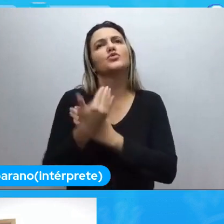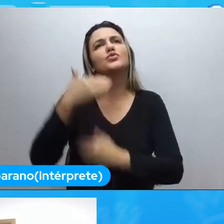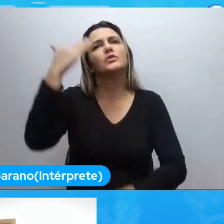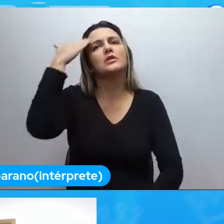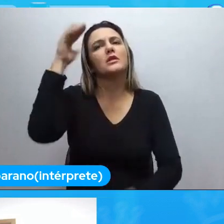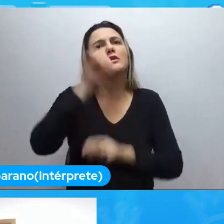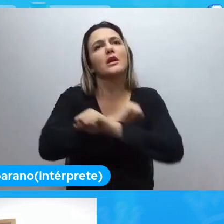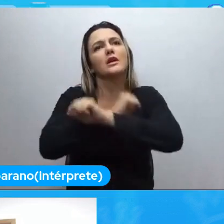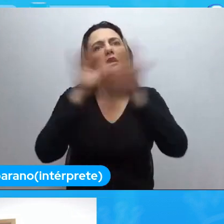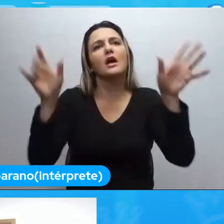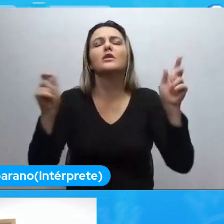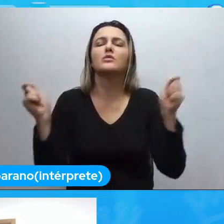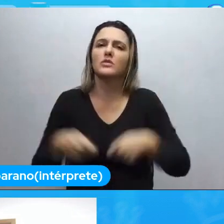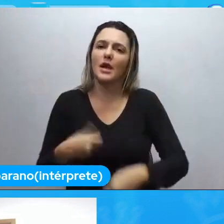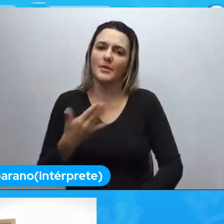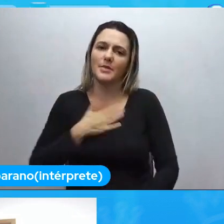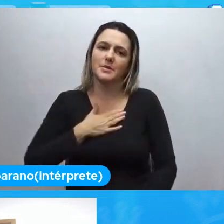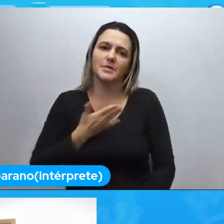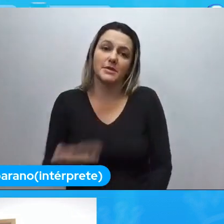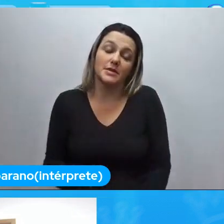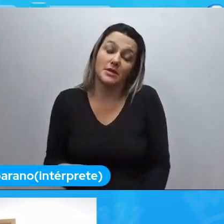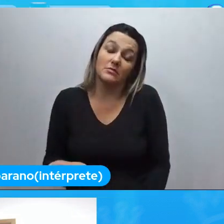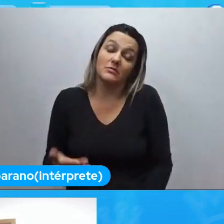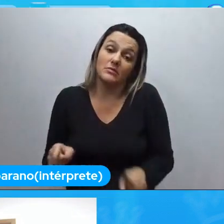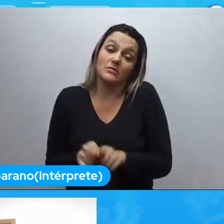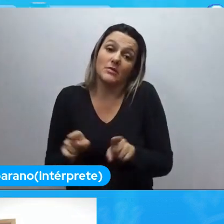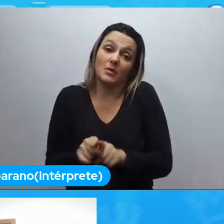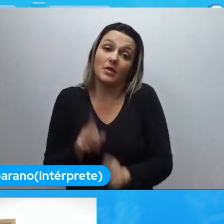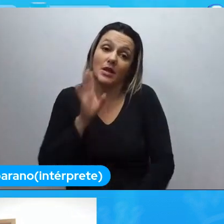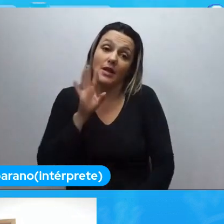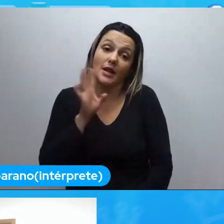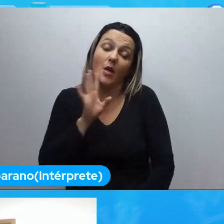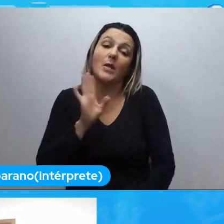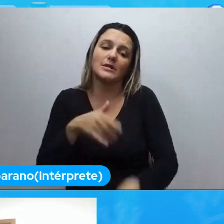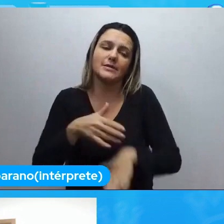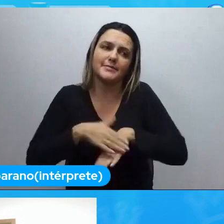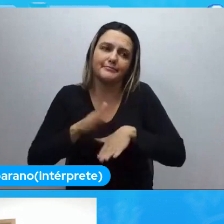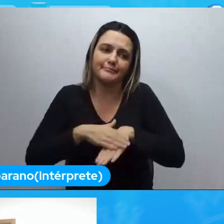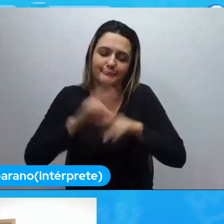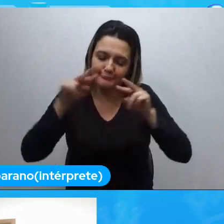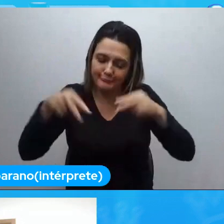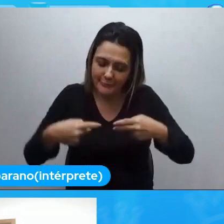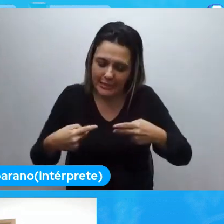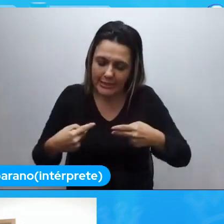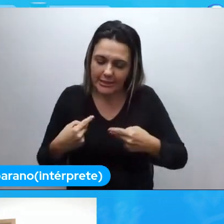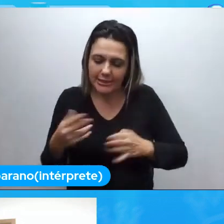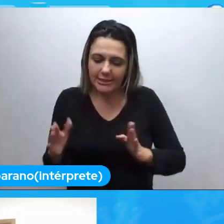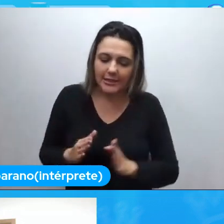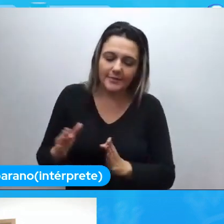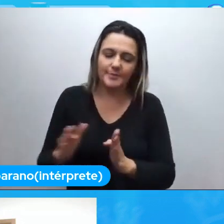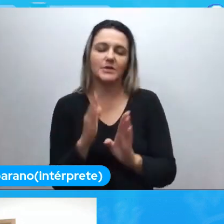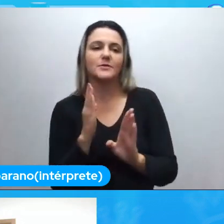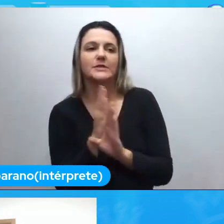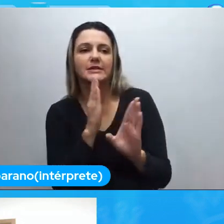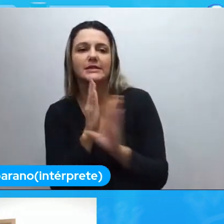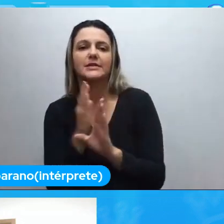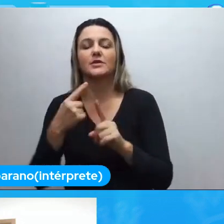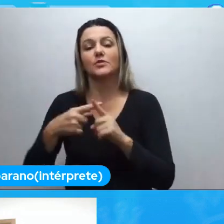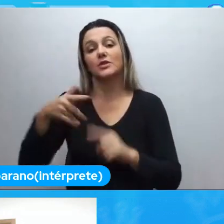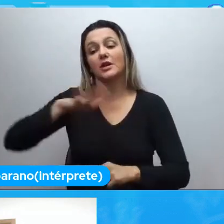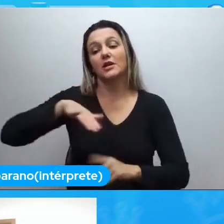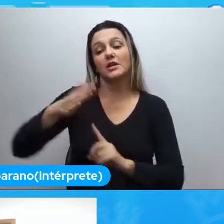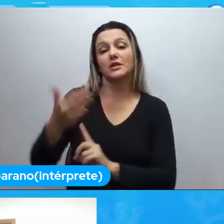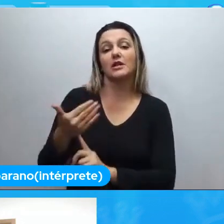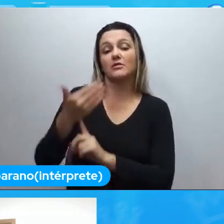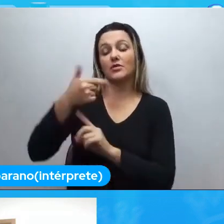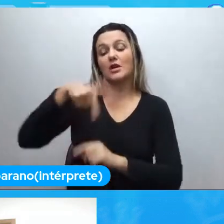possível isso para mim, também seria legal. tive que encontrar os caminhos, porque, como eu falei, a área de tecnologia aqui onde